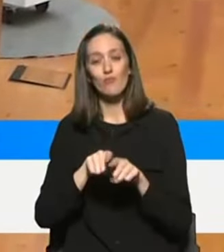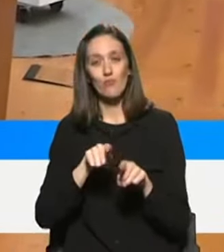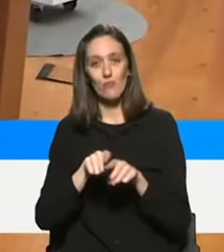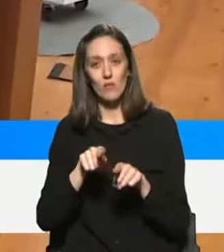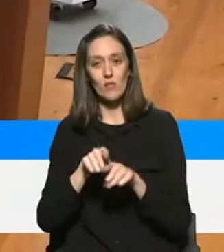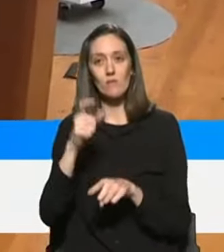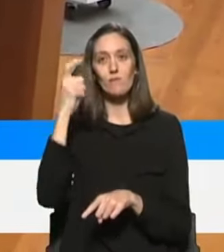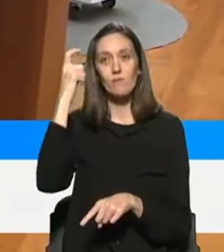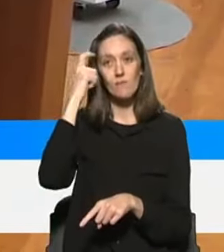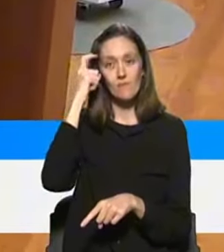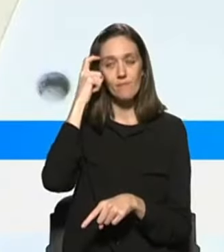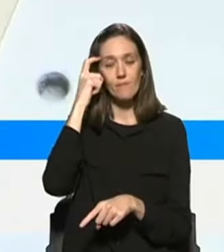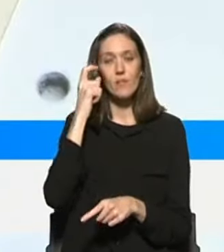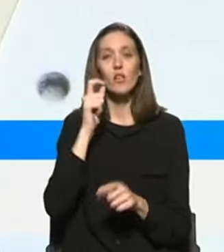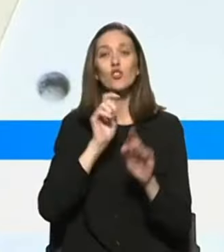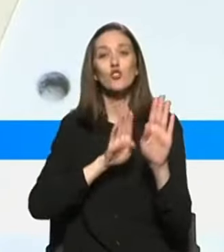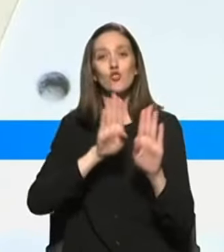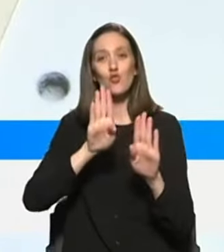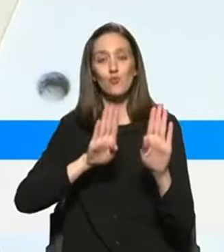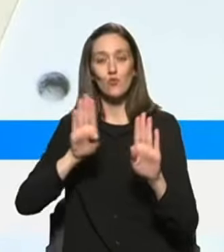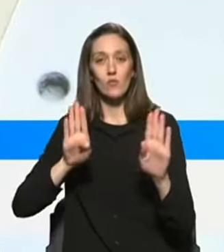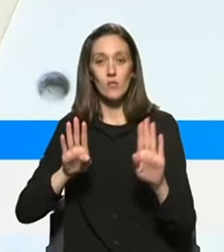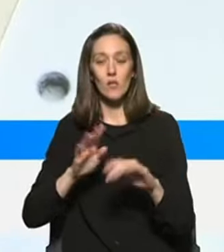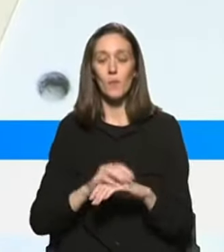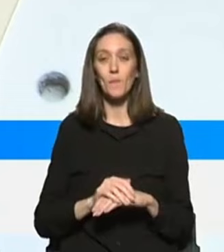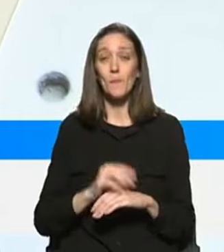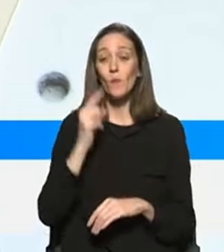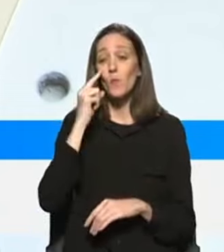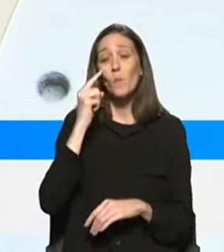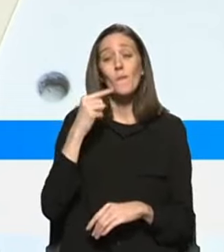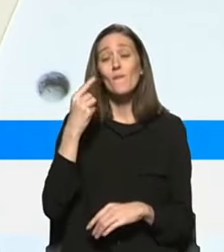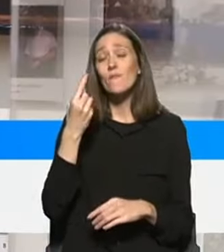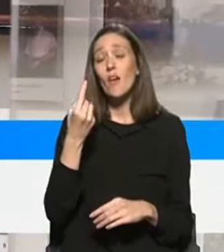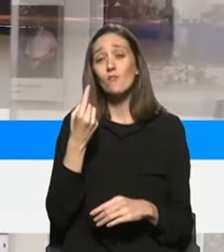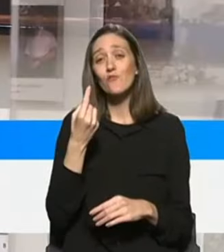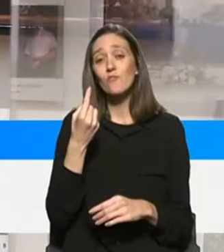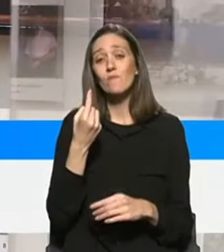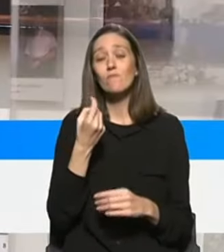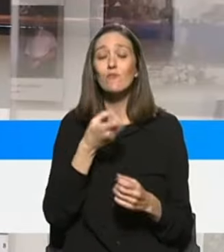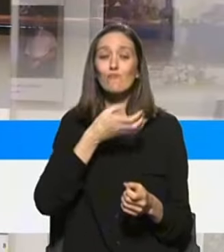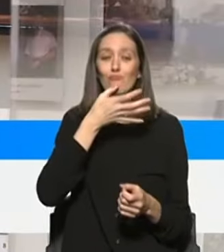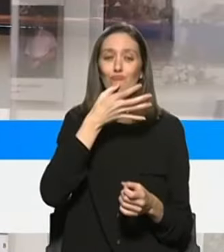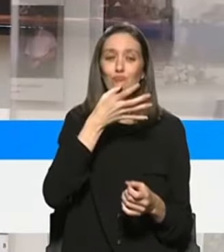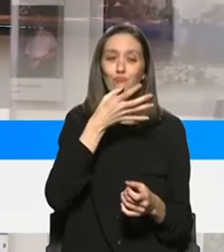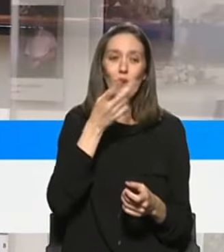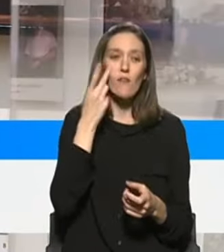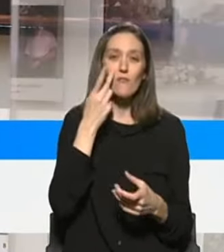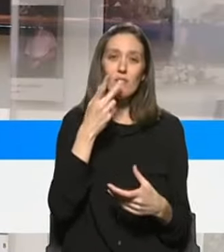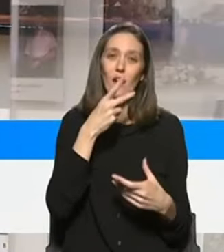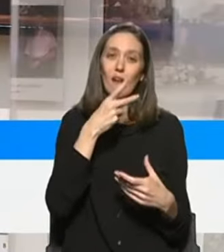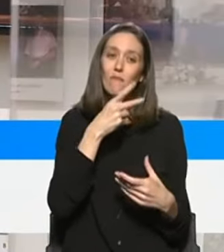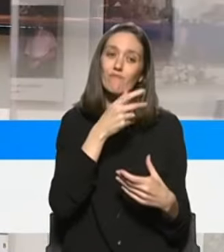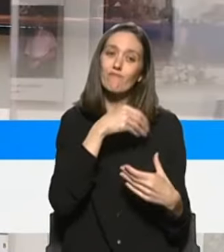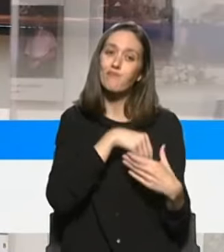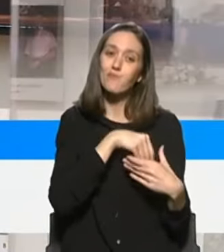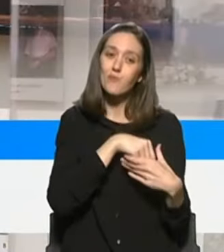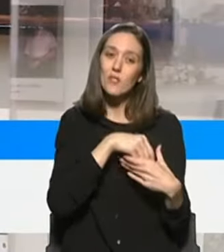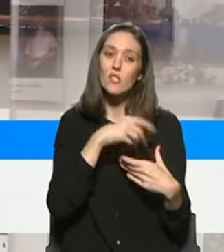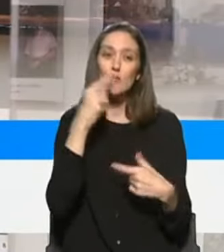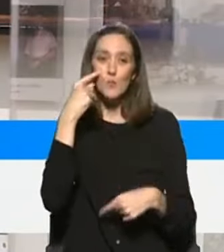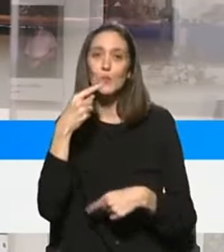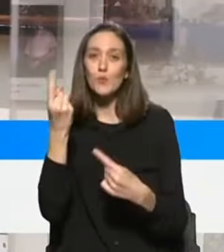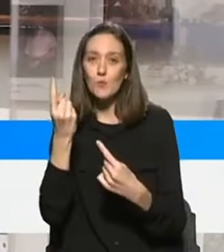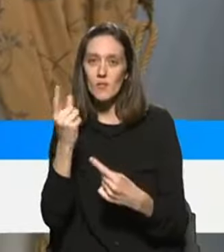está em exposição. É uma viagem que documenta os bastidores e a sua vida pública. Não oculto que me dá